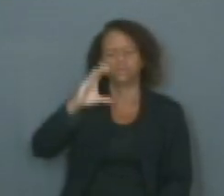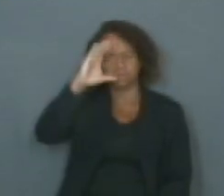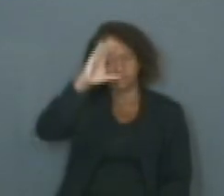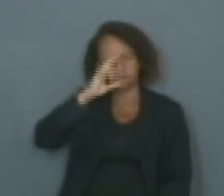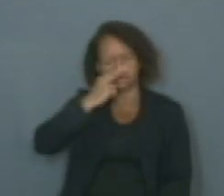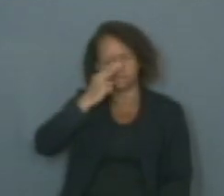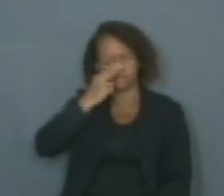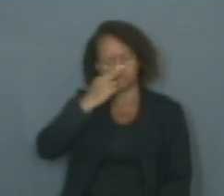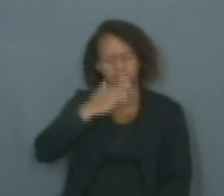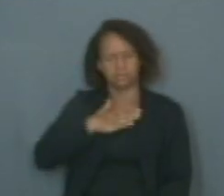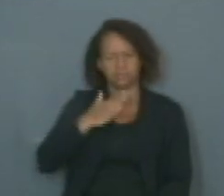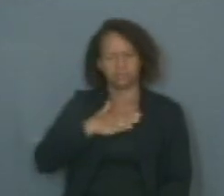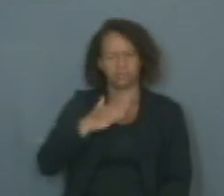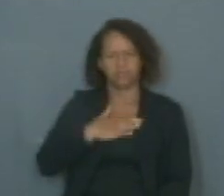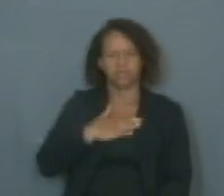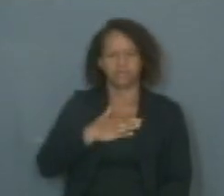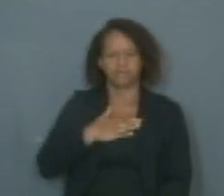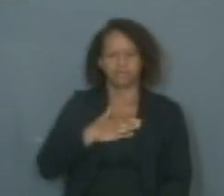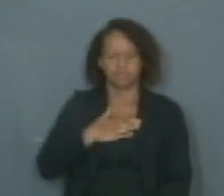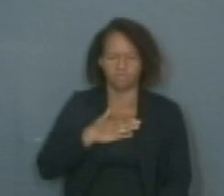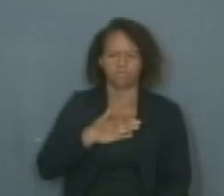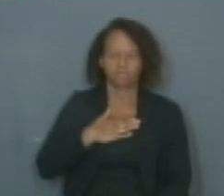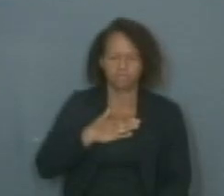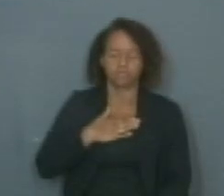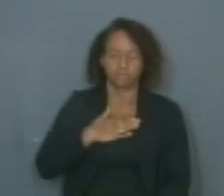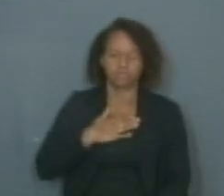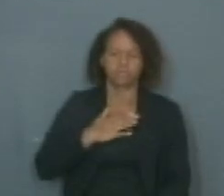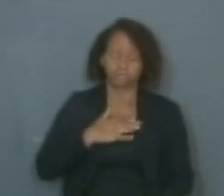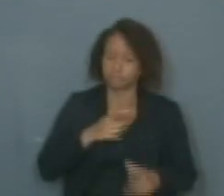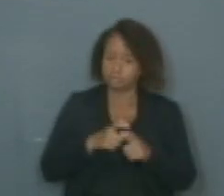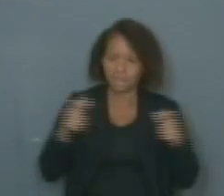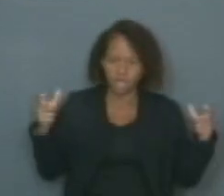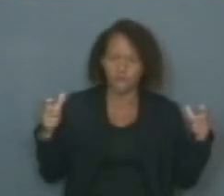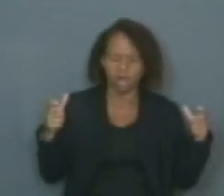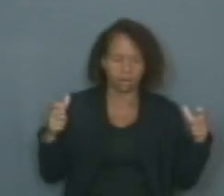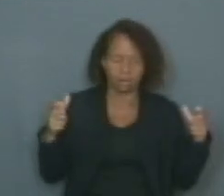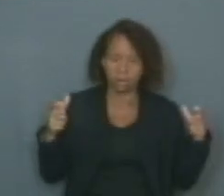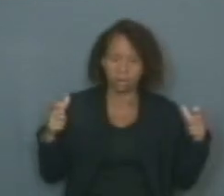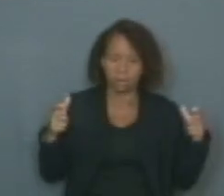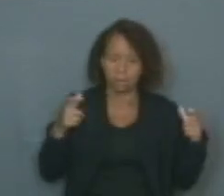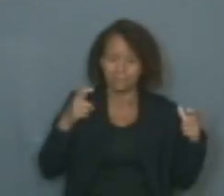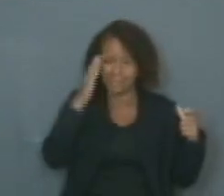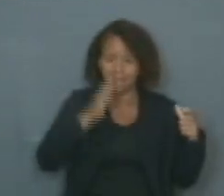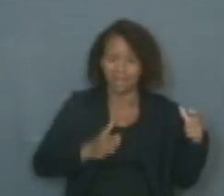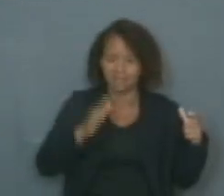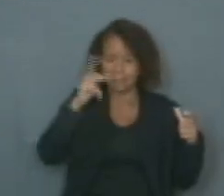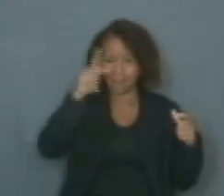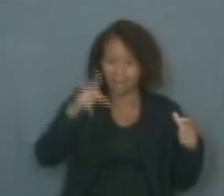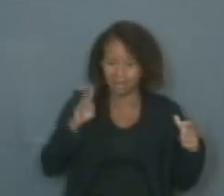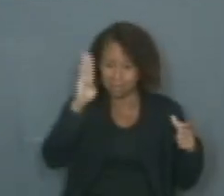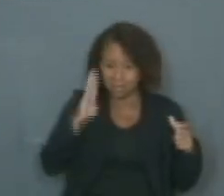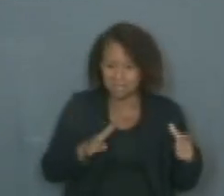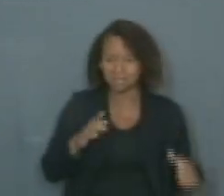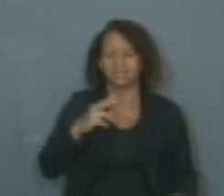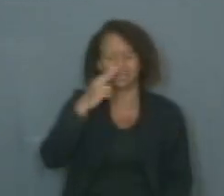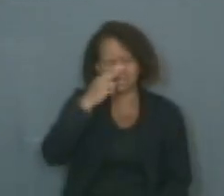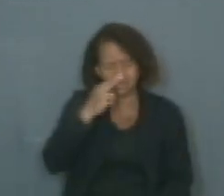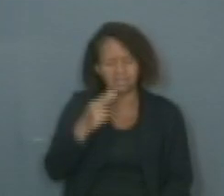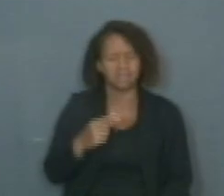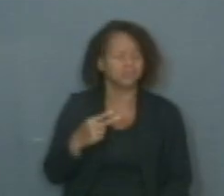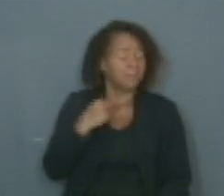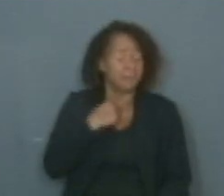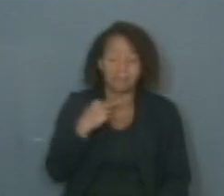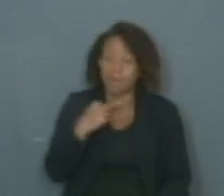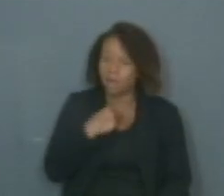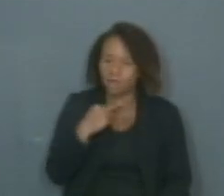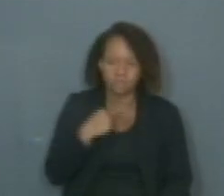cristão. E a grande parte desse país é cristã. Então eu não posso. E quando a gente...